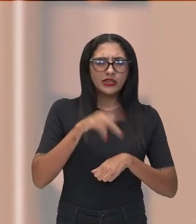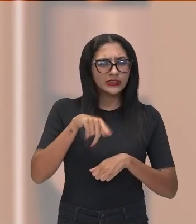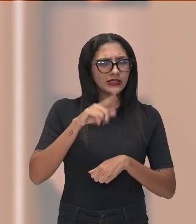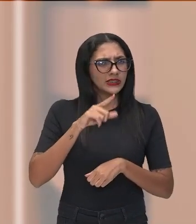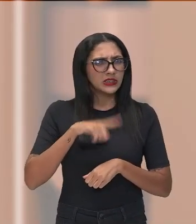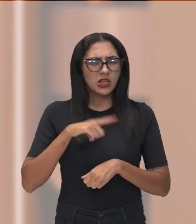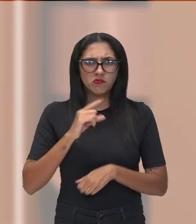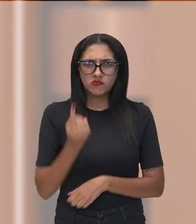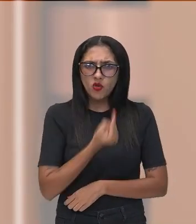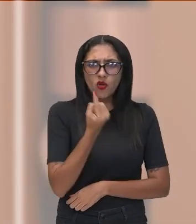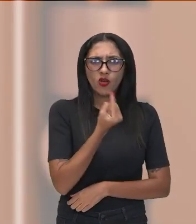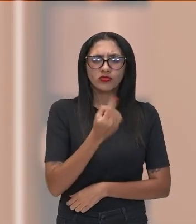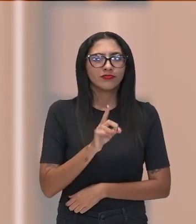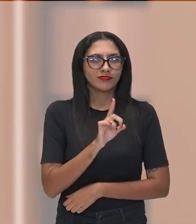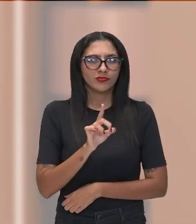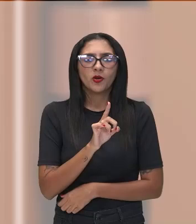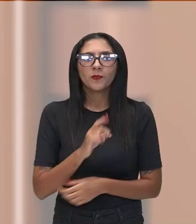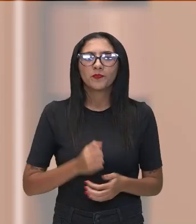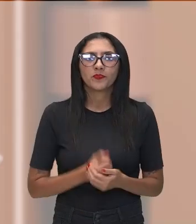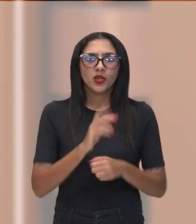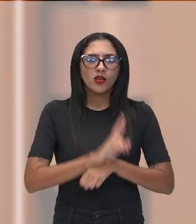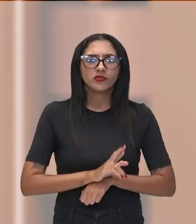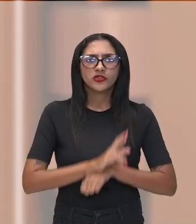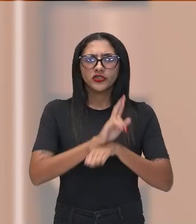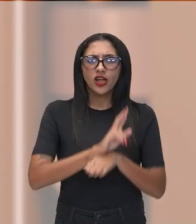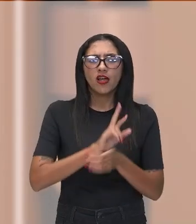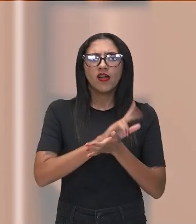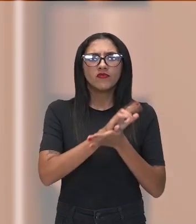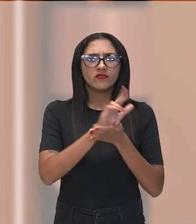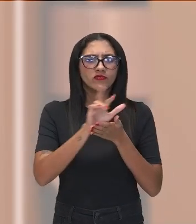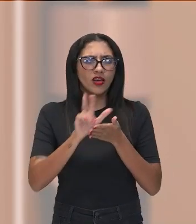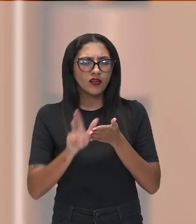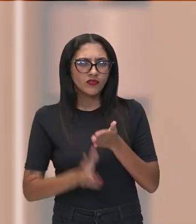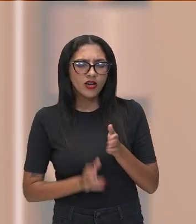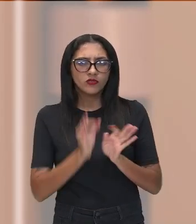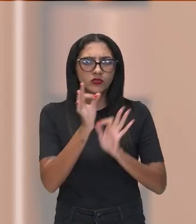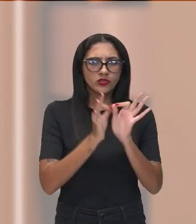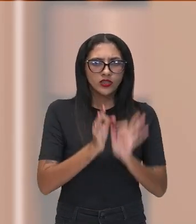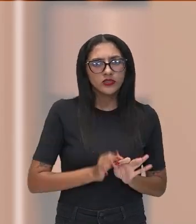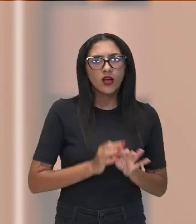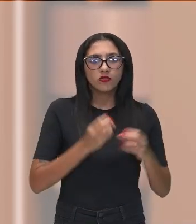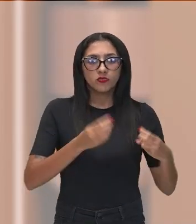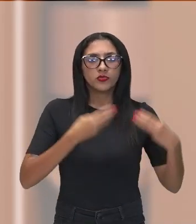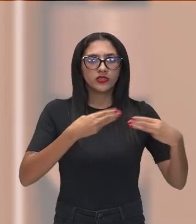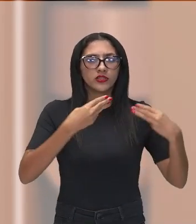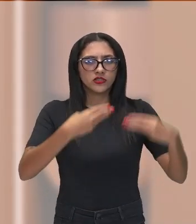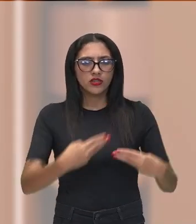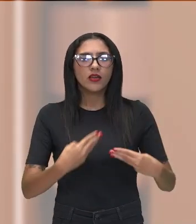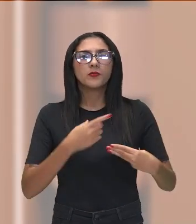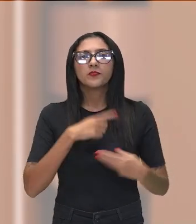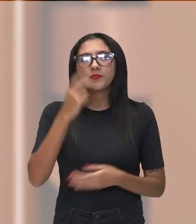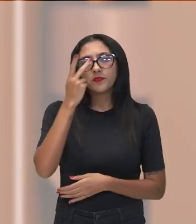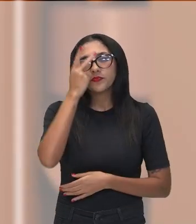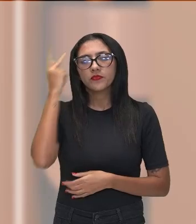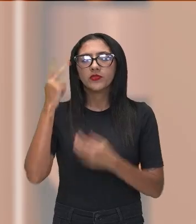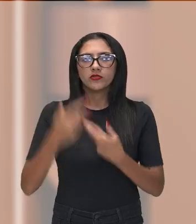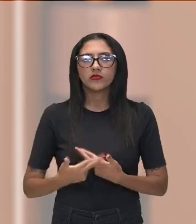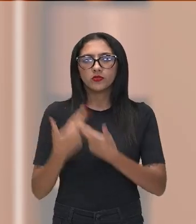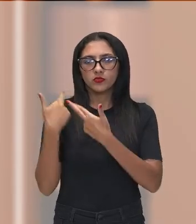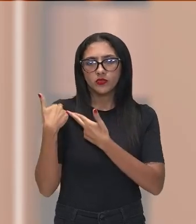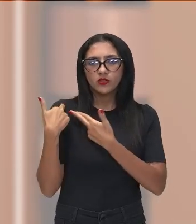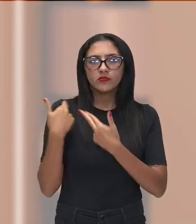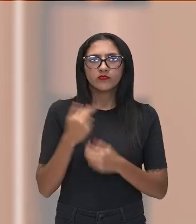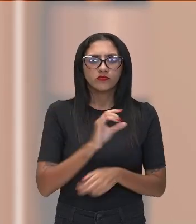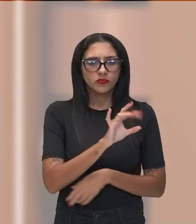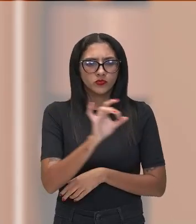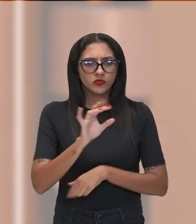Os chefes de estados, os chanceleres, os diplomatas, o primeiro-ministro, né, que são responsáveis aí representando os estados